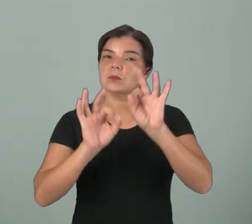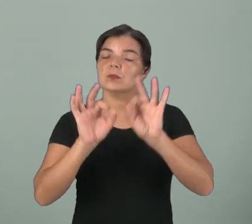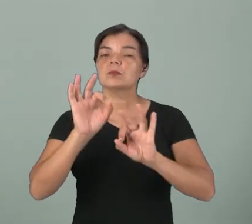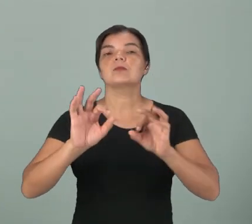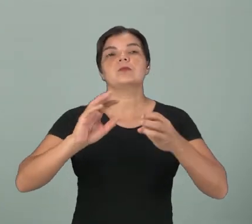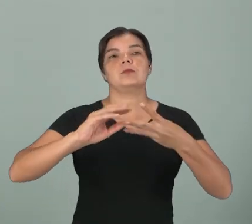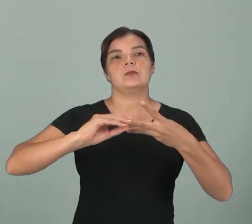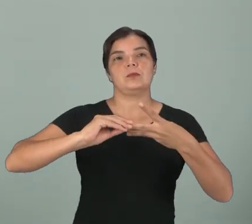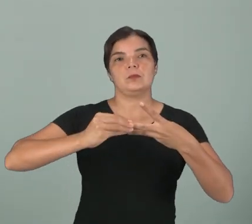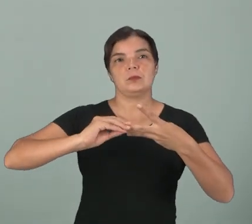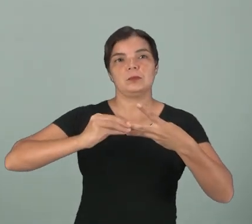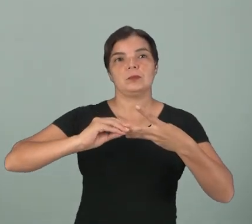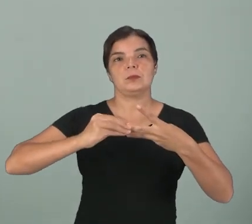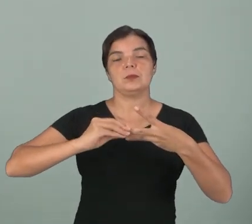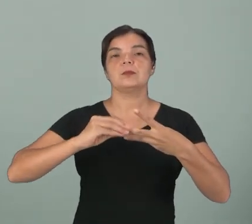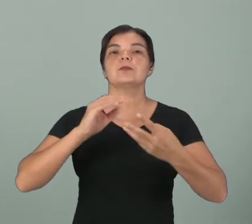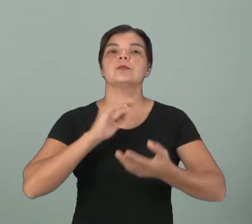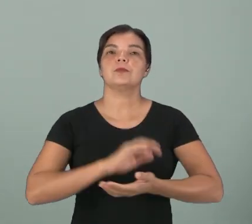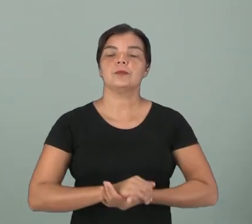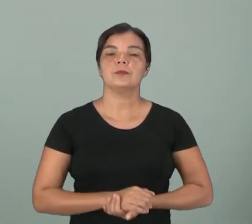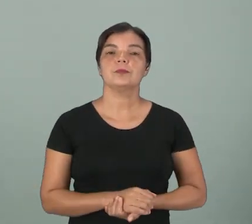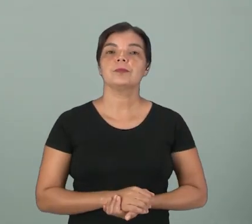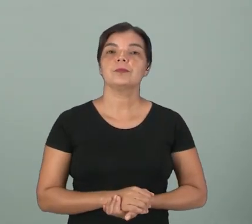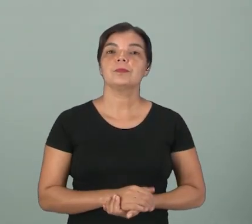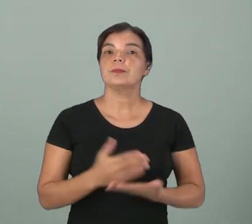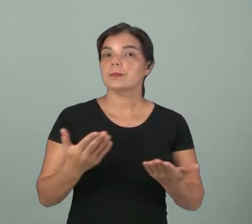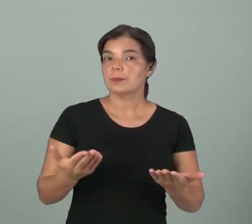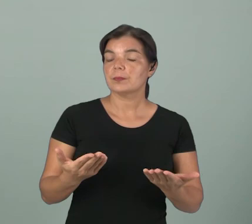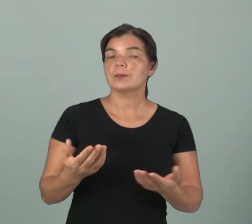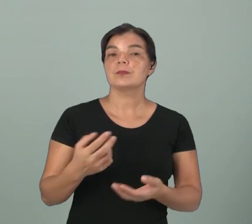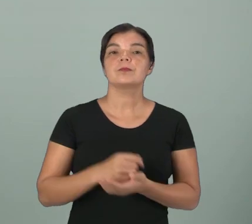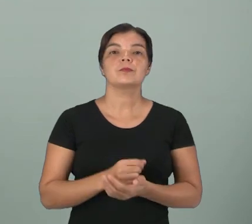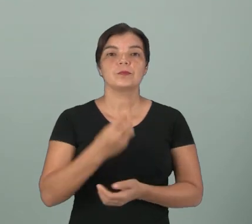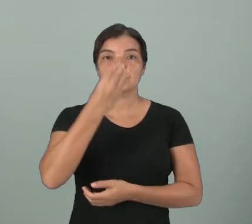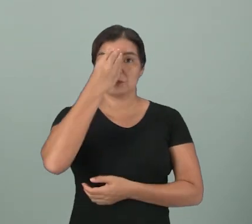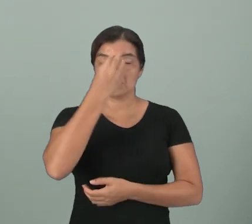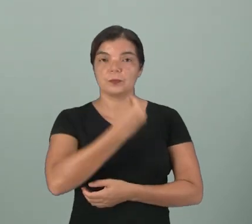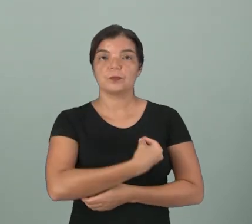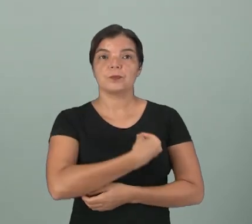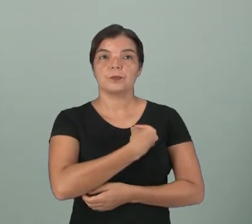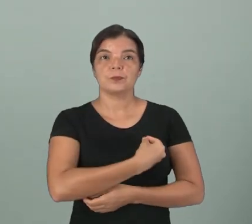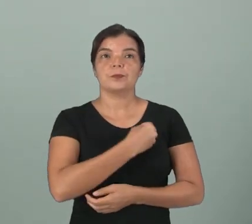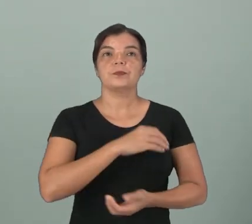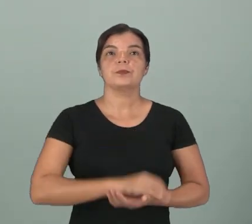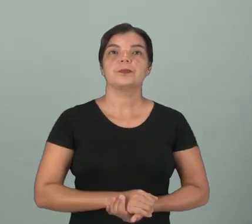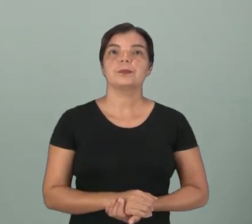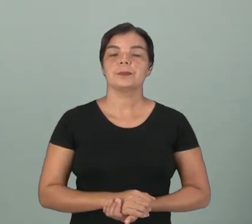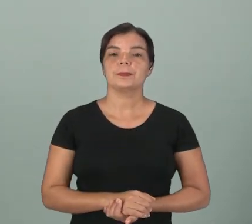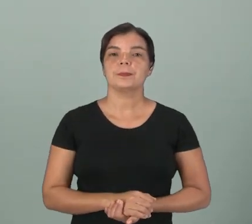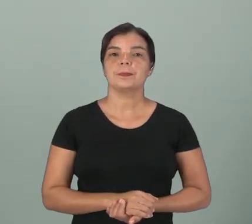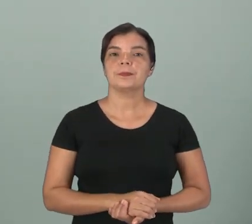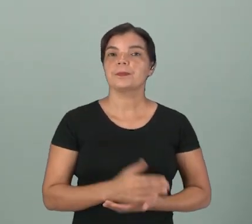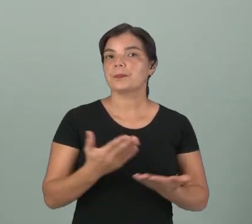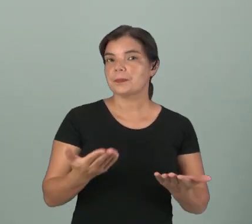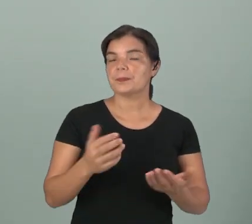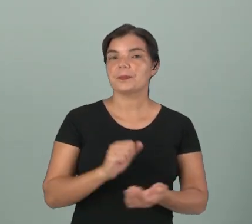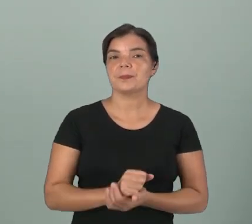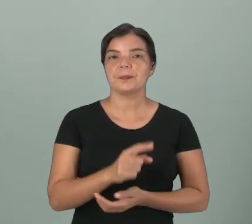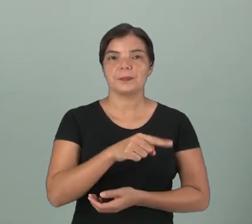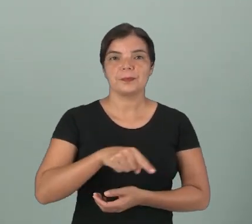estrutura né na formação da estrutura das células e dos organismos vivos Tá